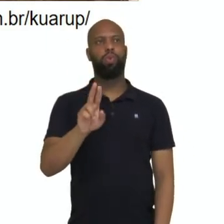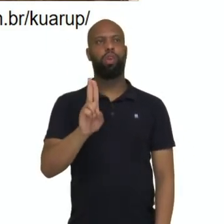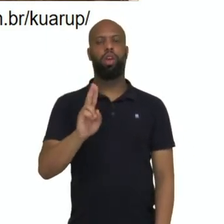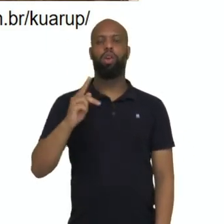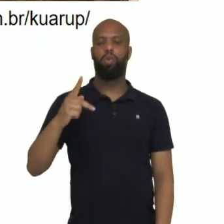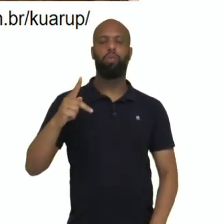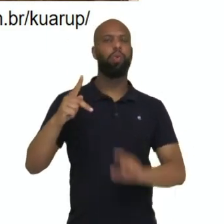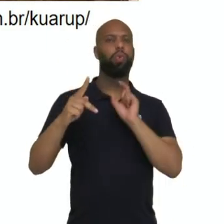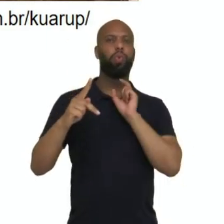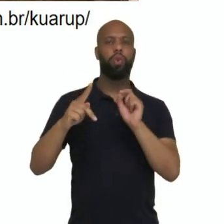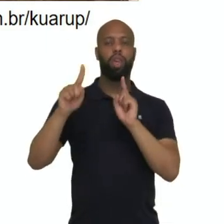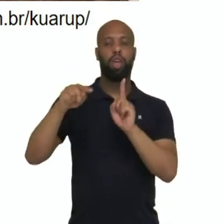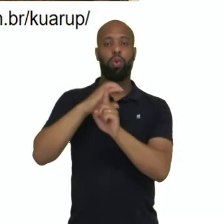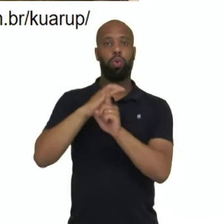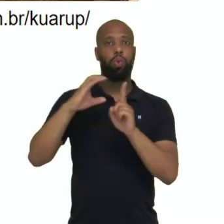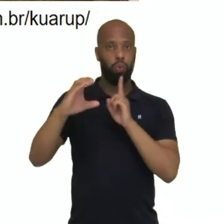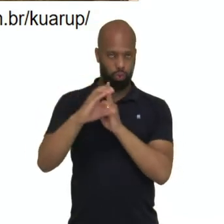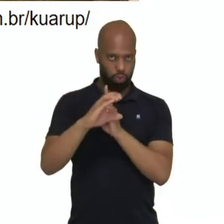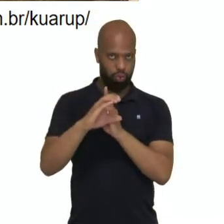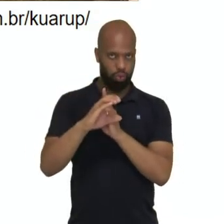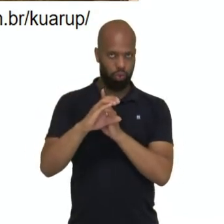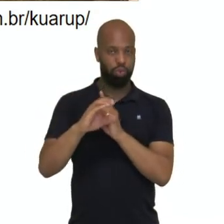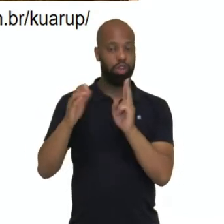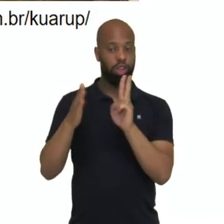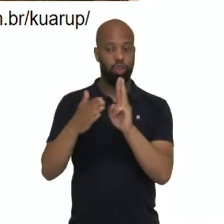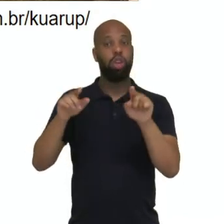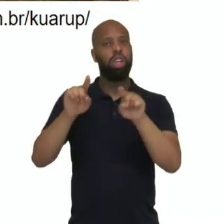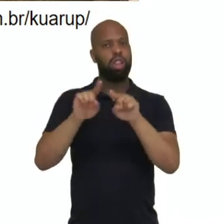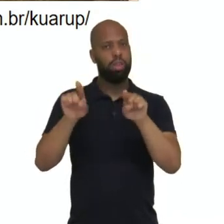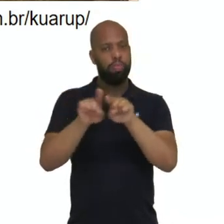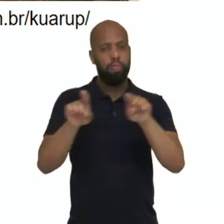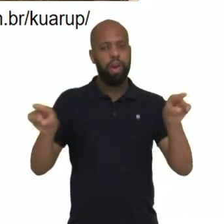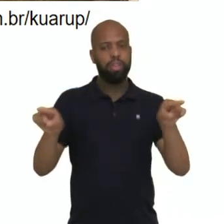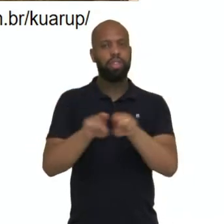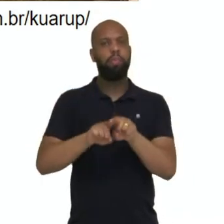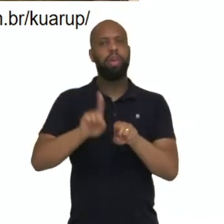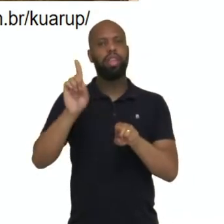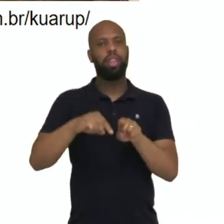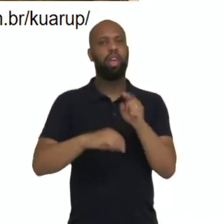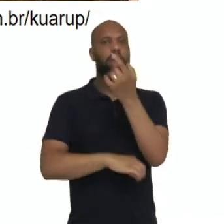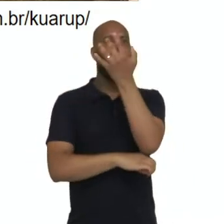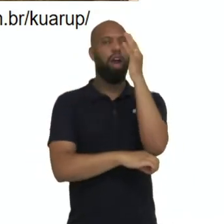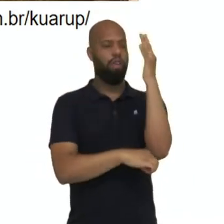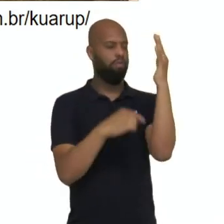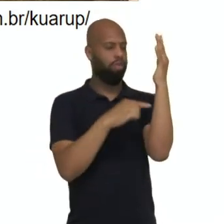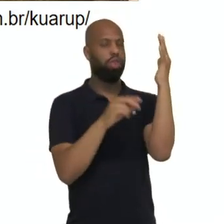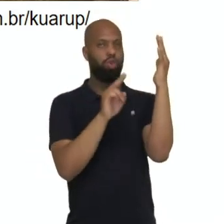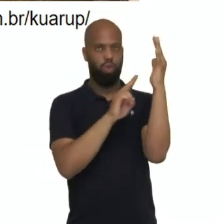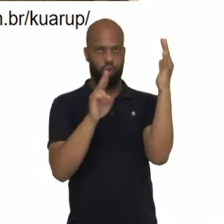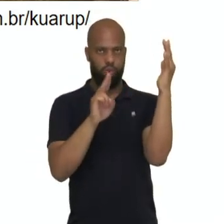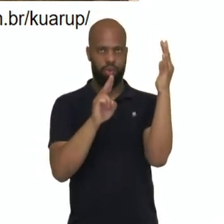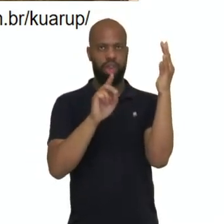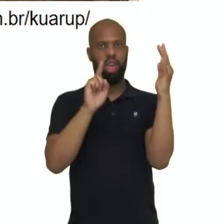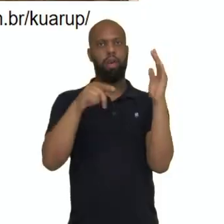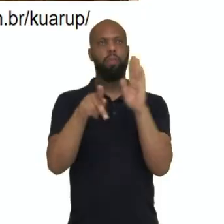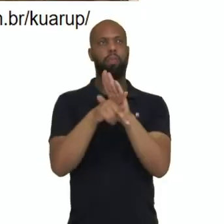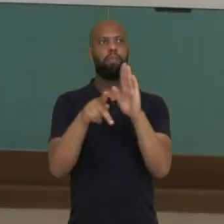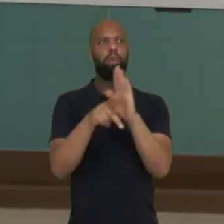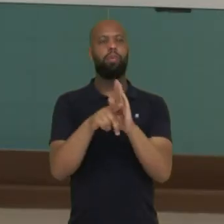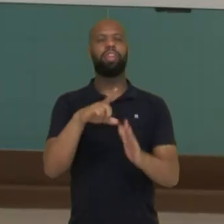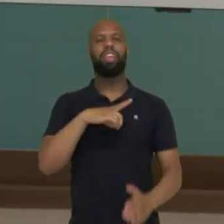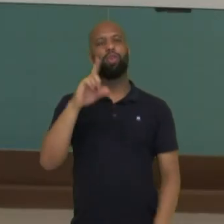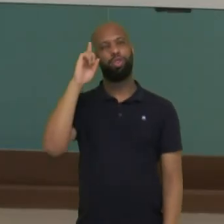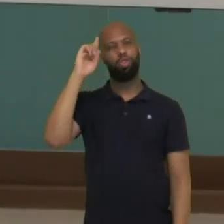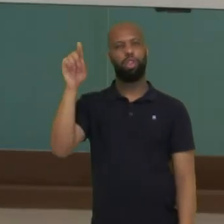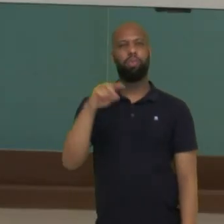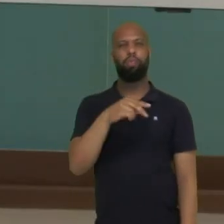indígena, mas também é de uma árvore, que dá nome a esse ritual fúnebre e encerra um período de luto. Nós temos o dia de